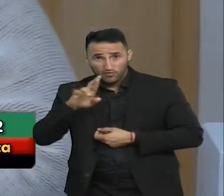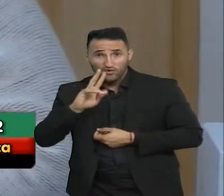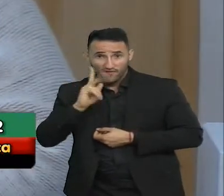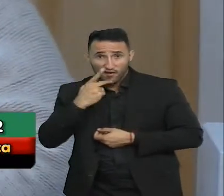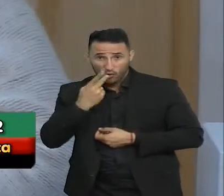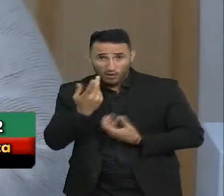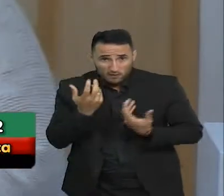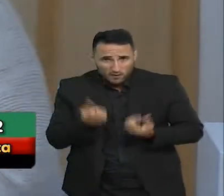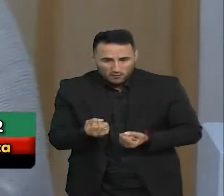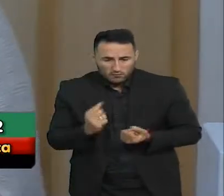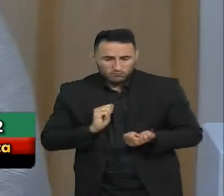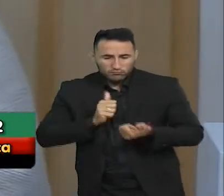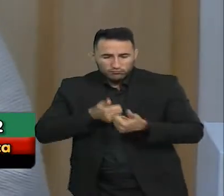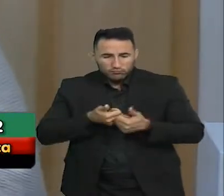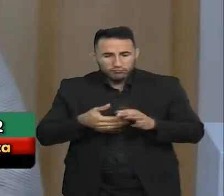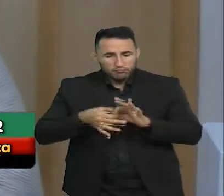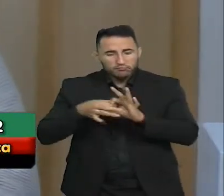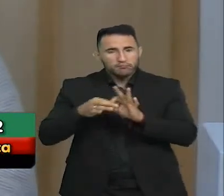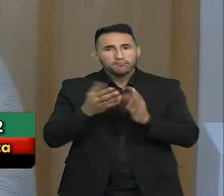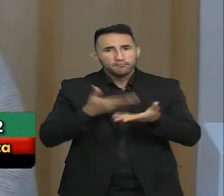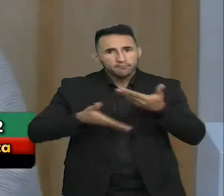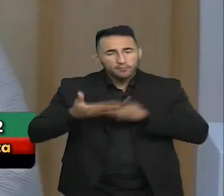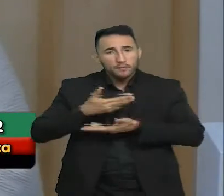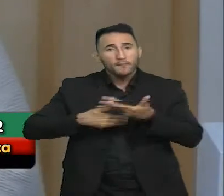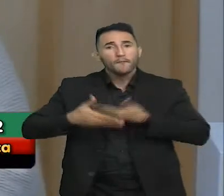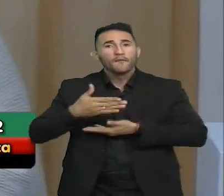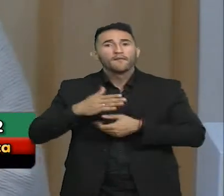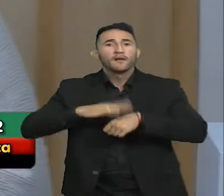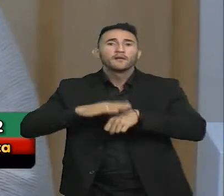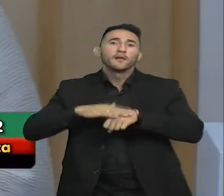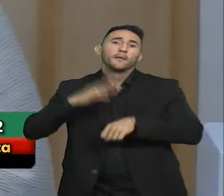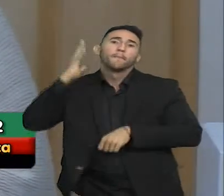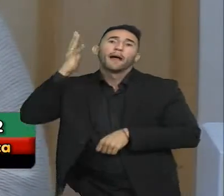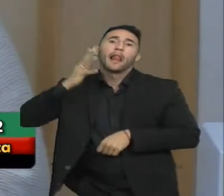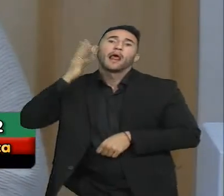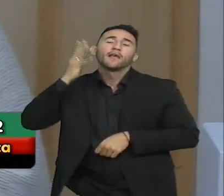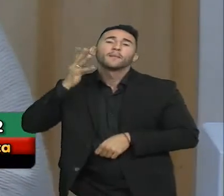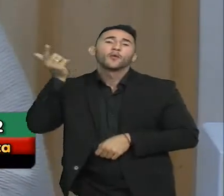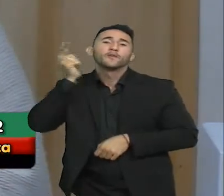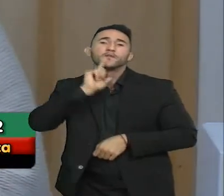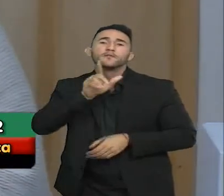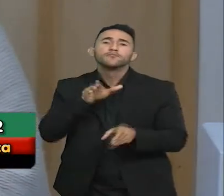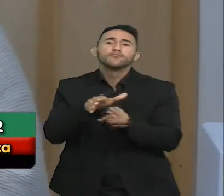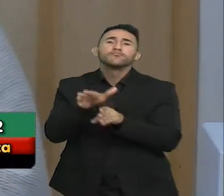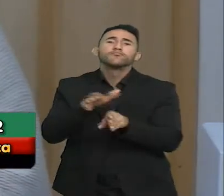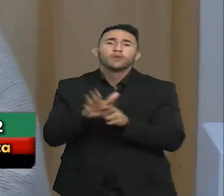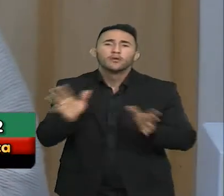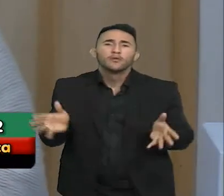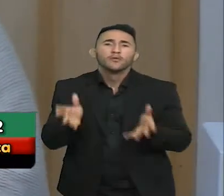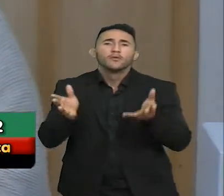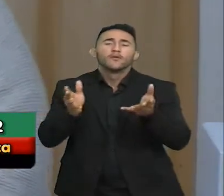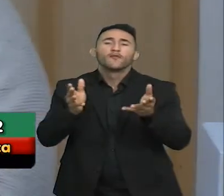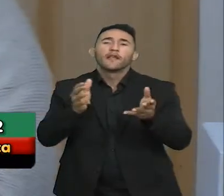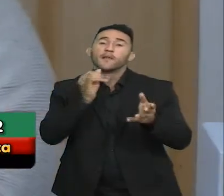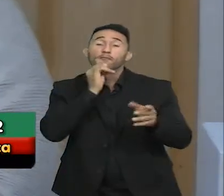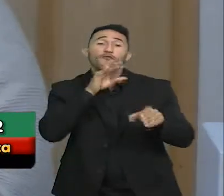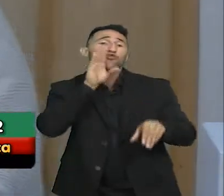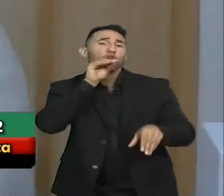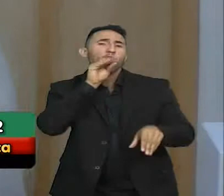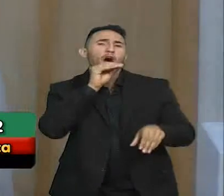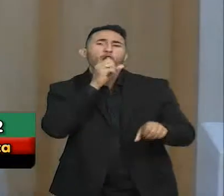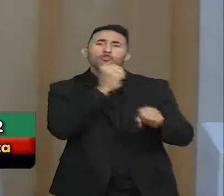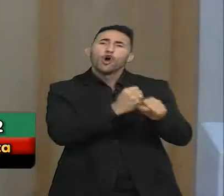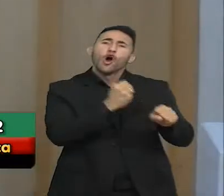conosco, né, Mãe Inês? Então, quando a gente for fazer palestra, para fazer a sensibilização para os funcionários de obras que trabalham